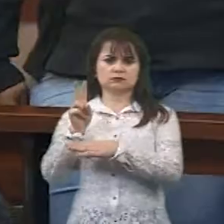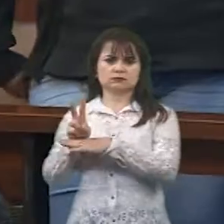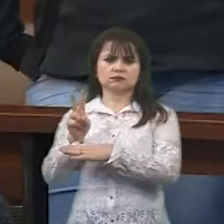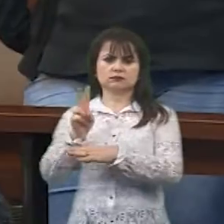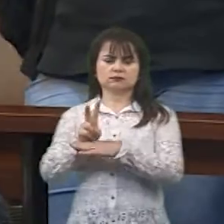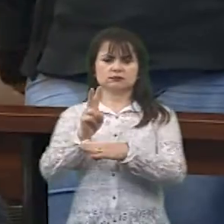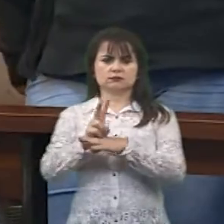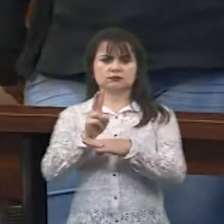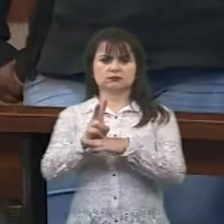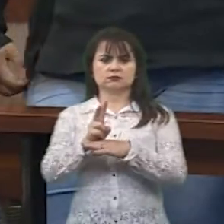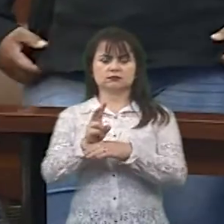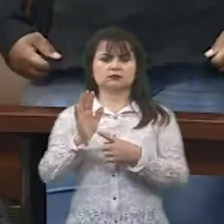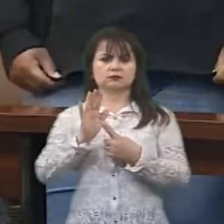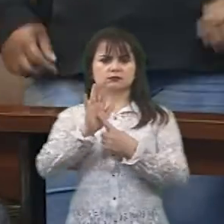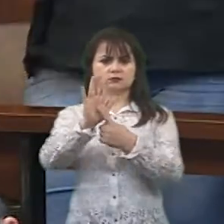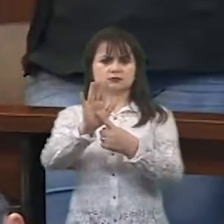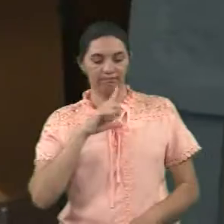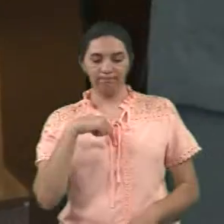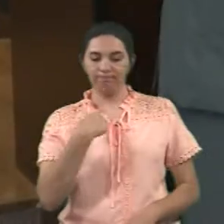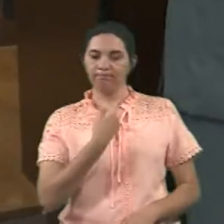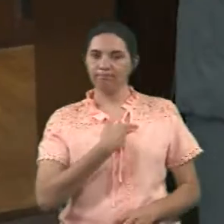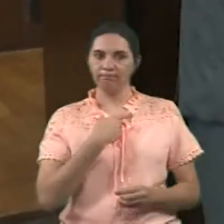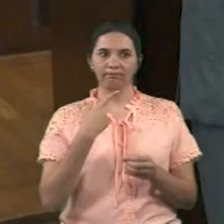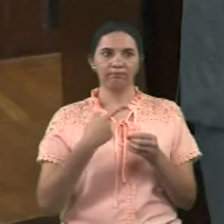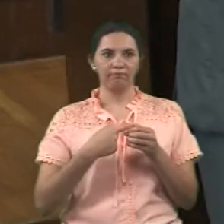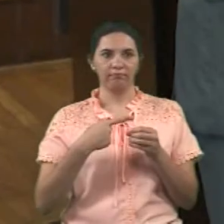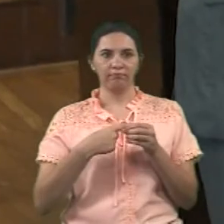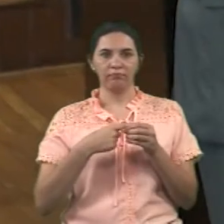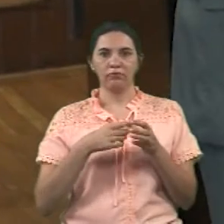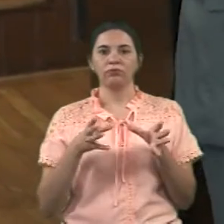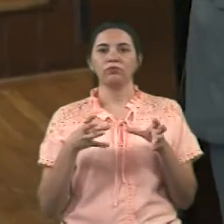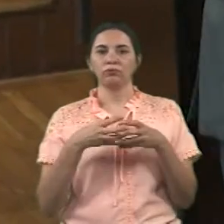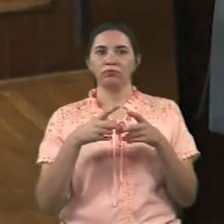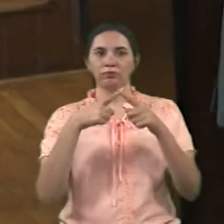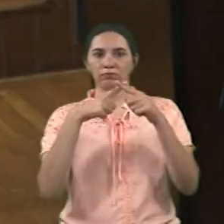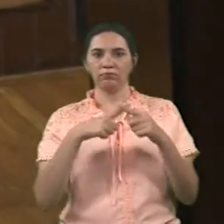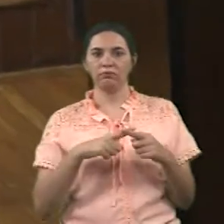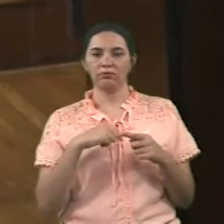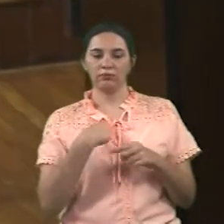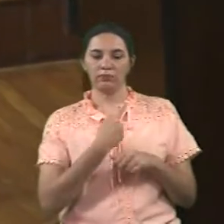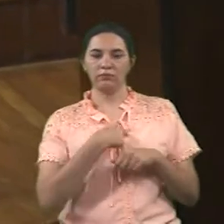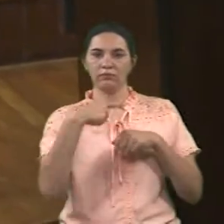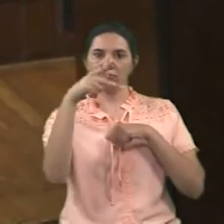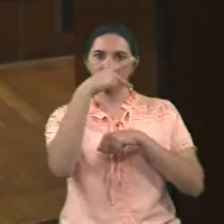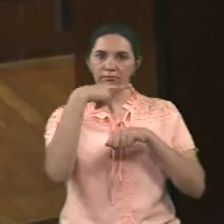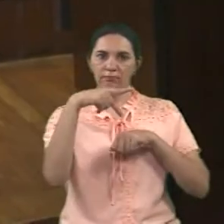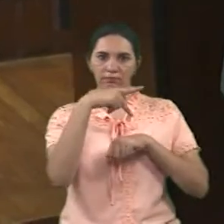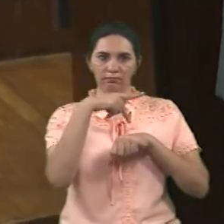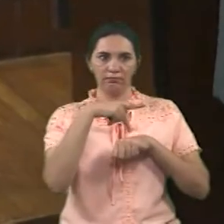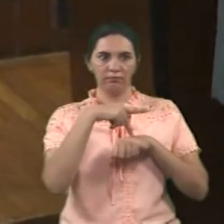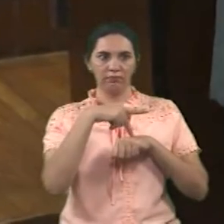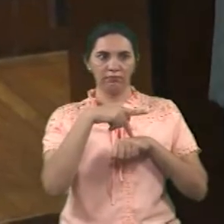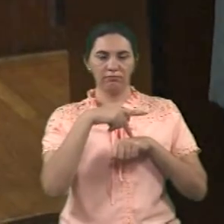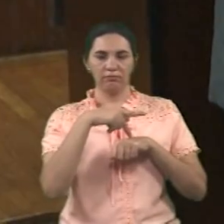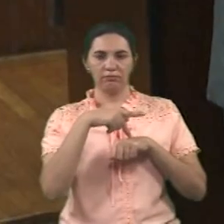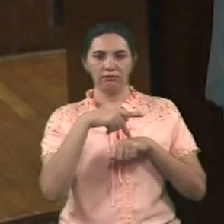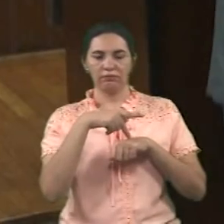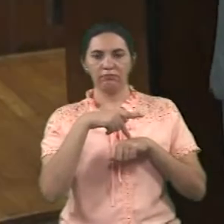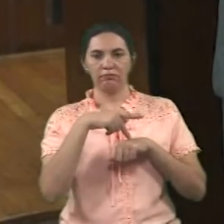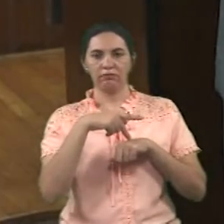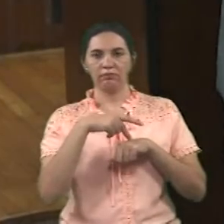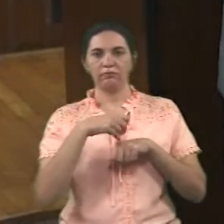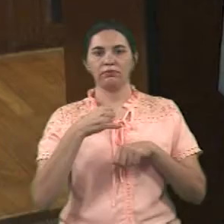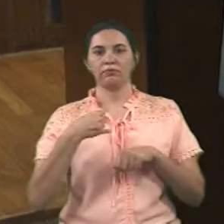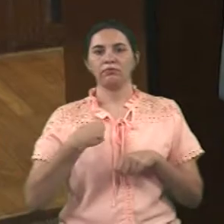tem na nossa cidade no cenário esportivo do nosso país a categoria pré-infantil